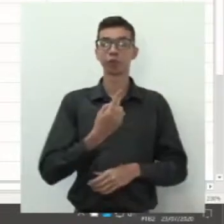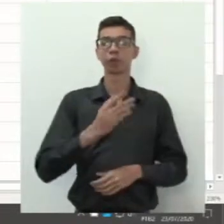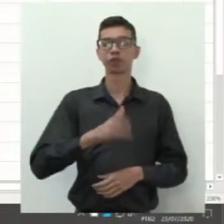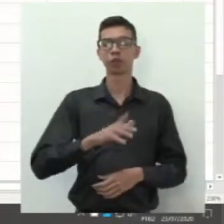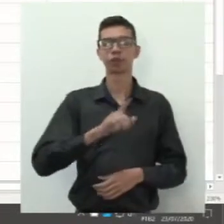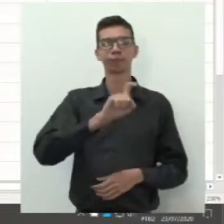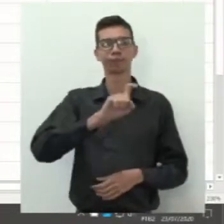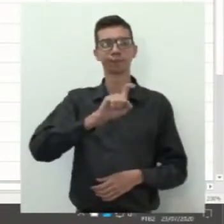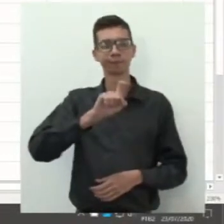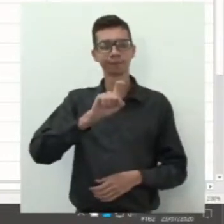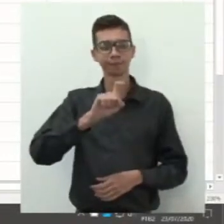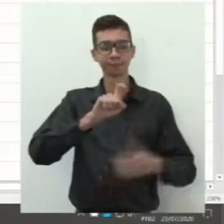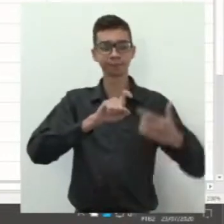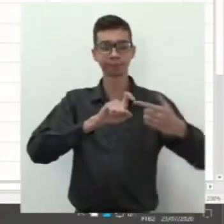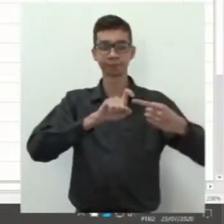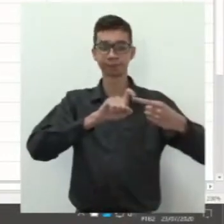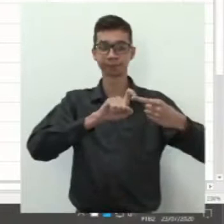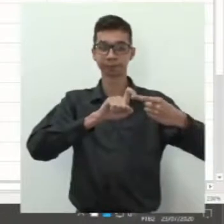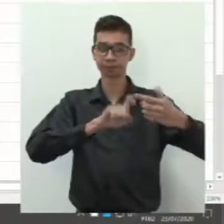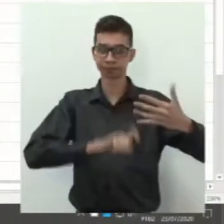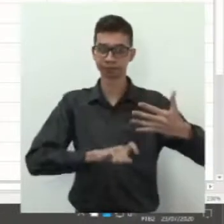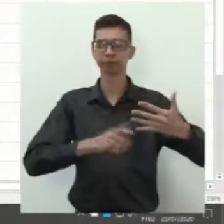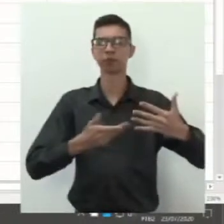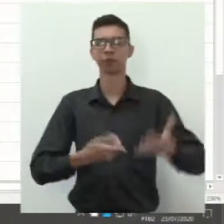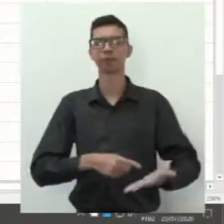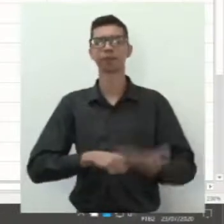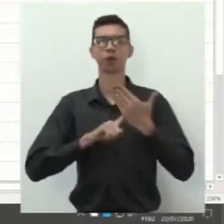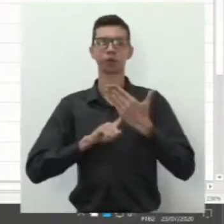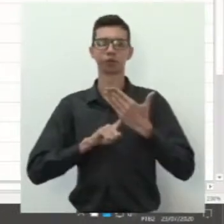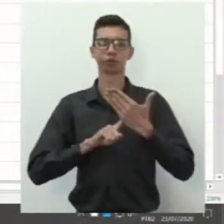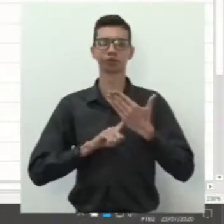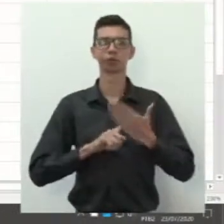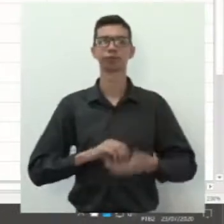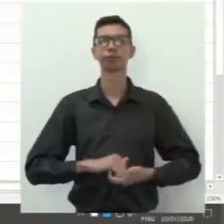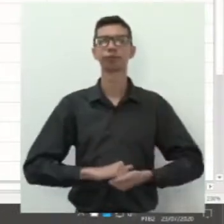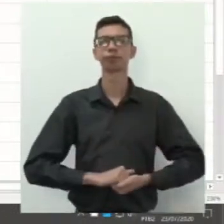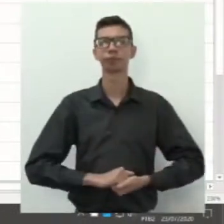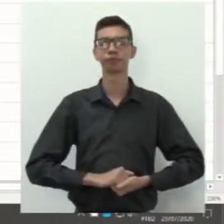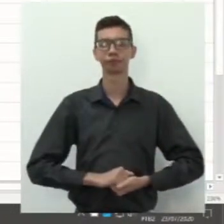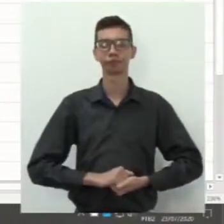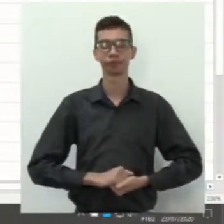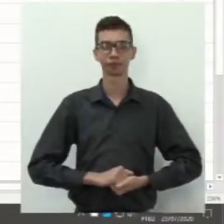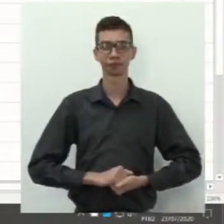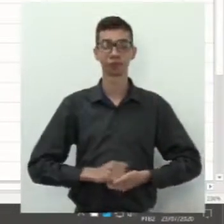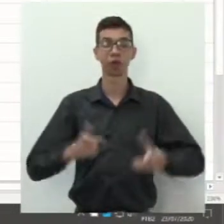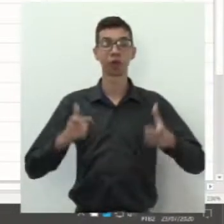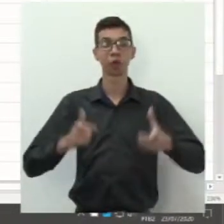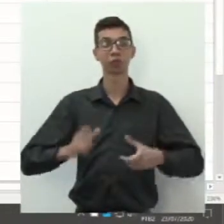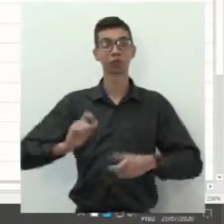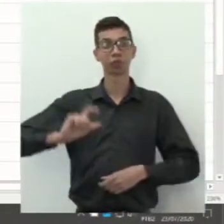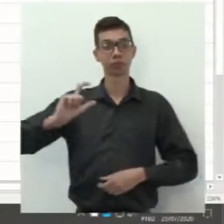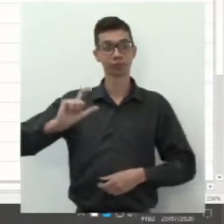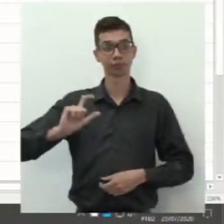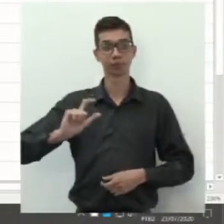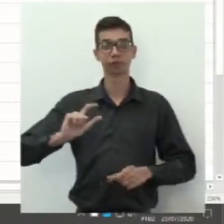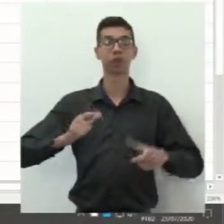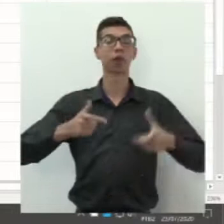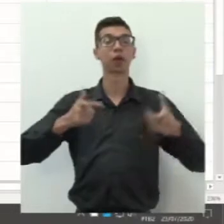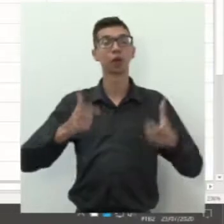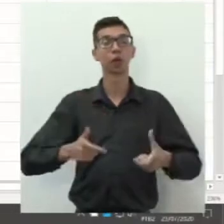mostra aqui para mim, ó, dentro do orçamento, acima do orçamento. Né? No caso, o que está acima ele indica, o que está dentro ele indica